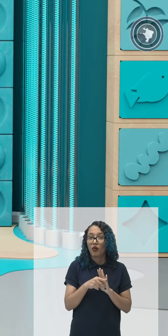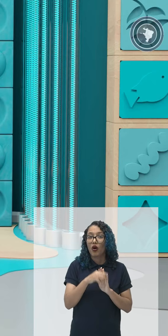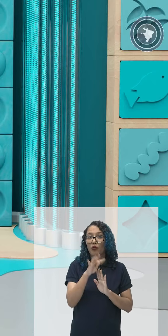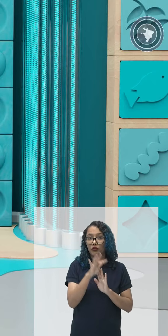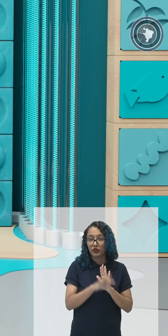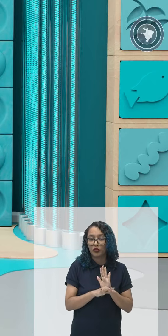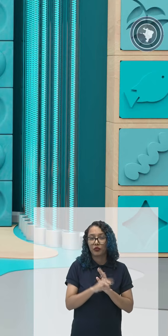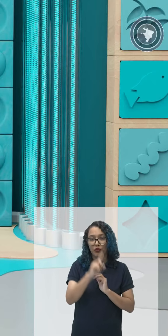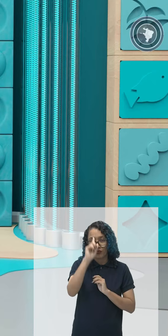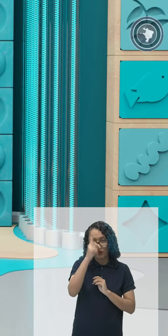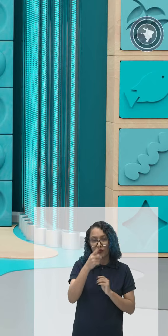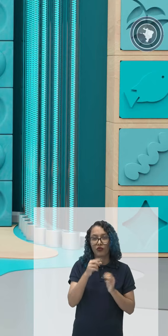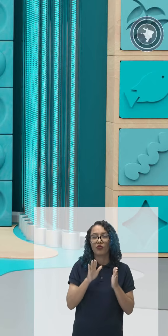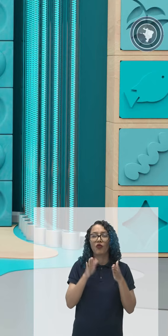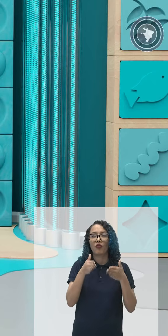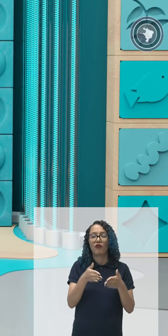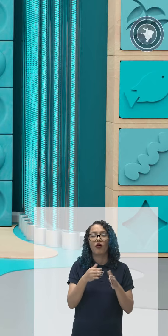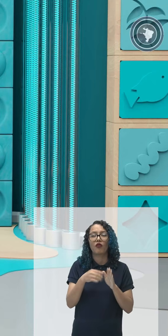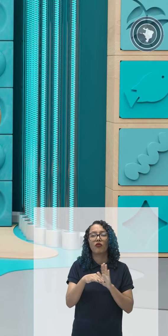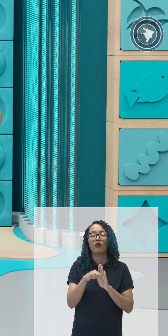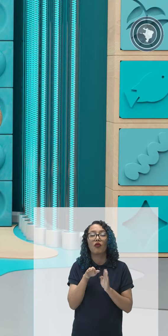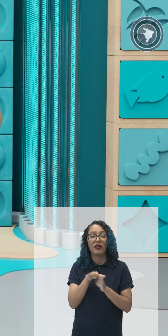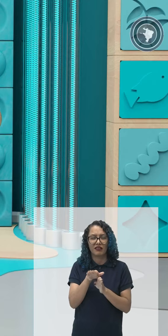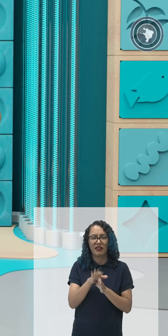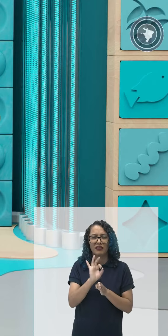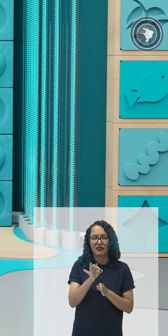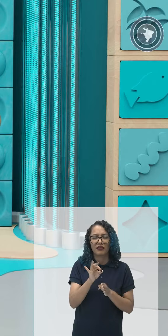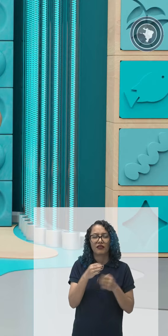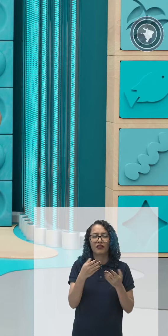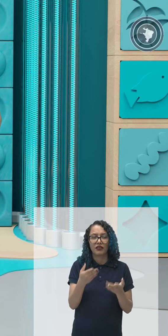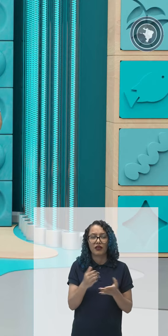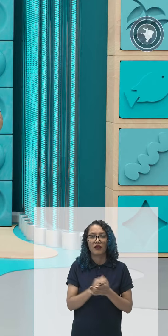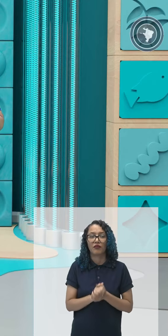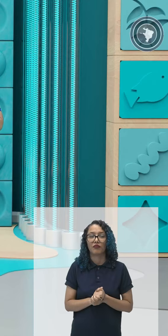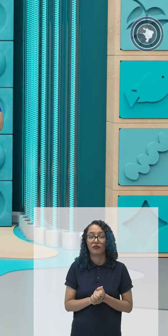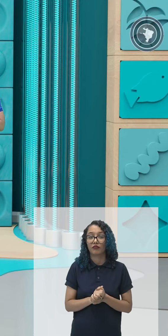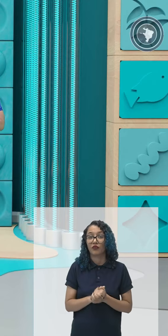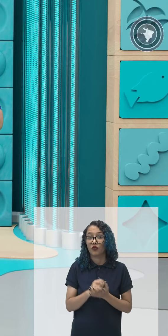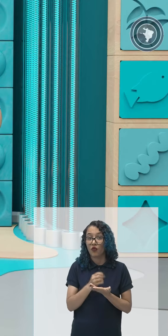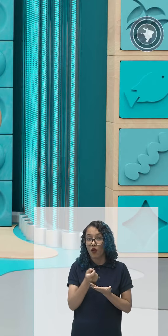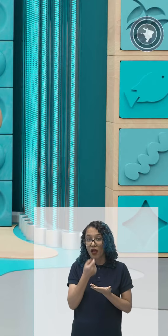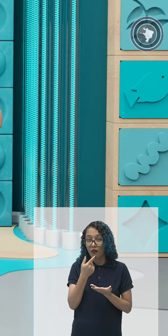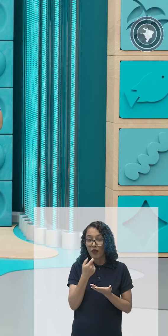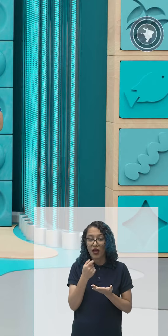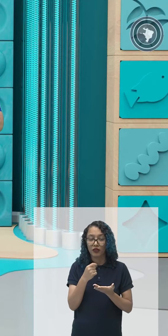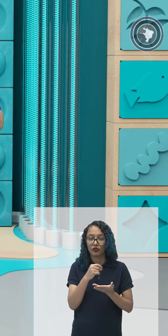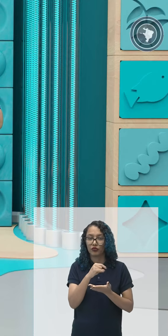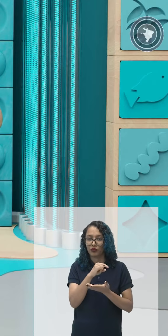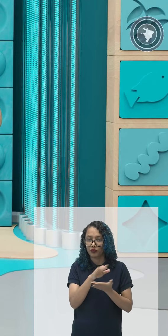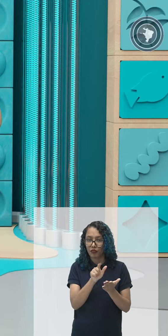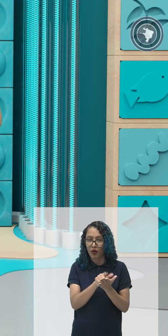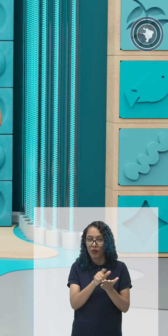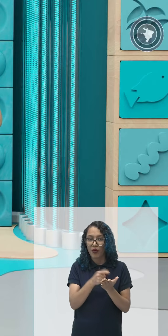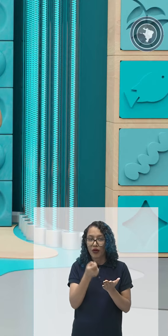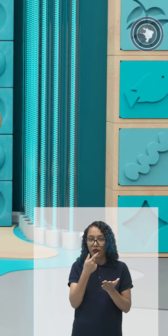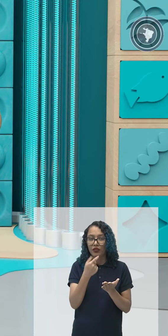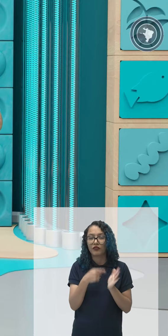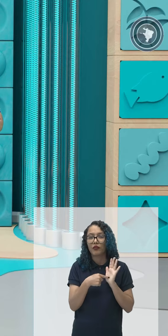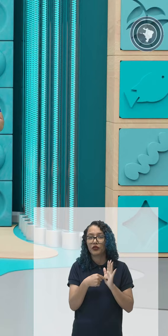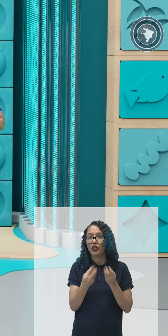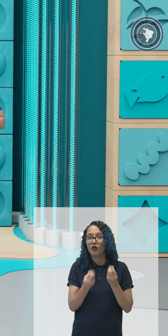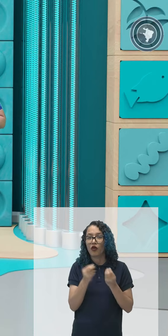que busca te orientar, a bula de remédio vai te dizer como fazer uso do verbo, ou seja, do